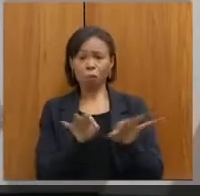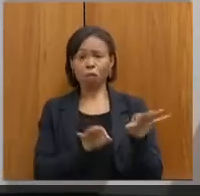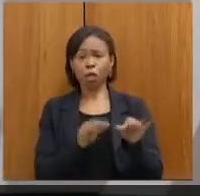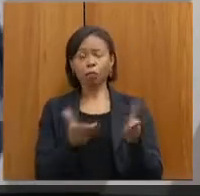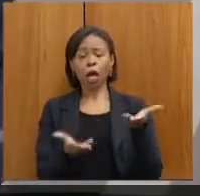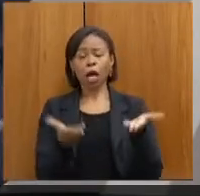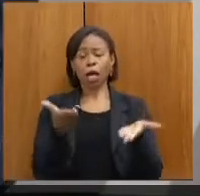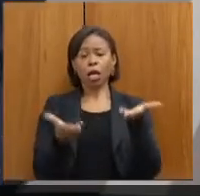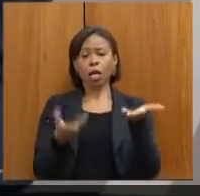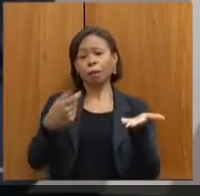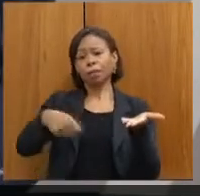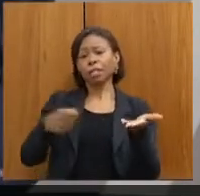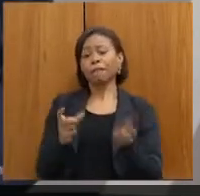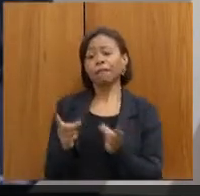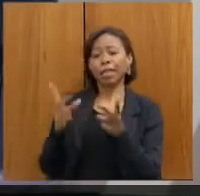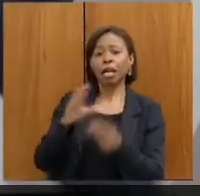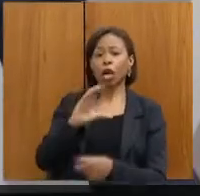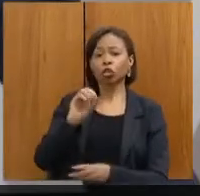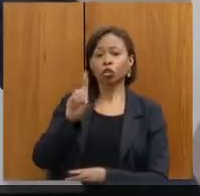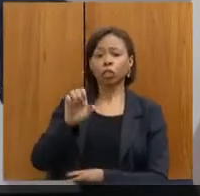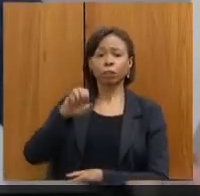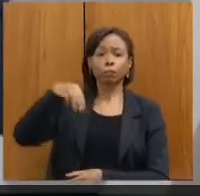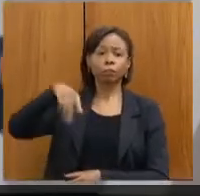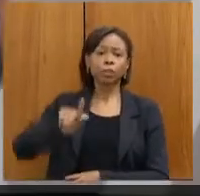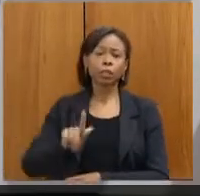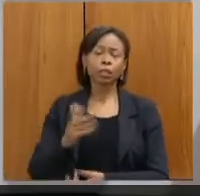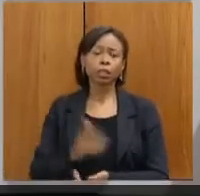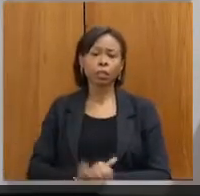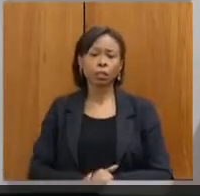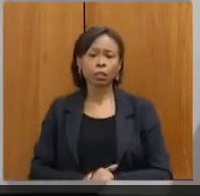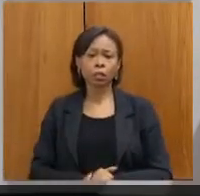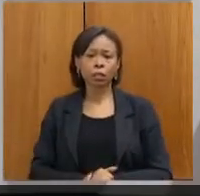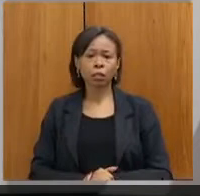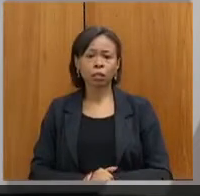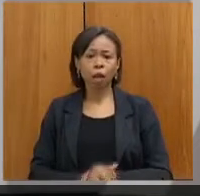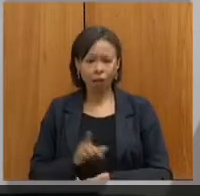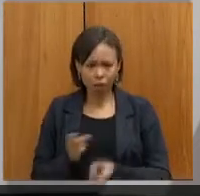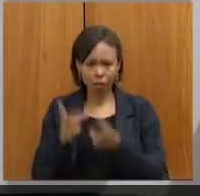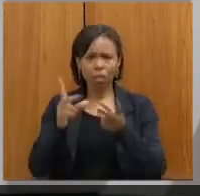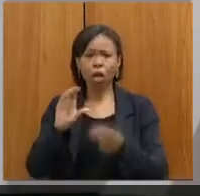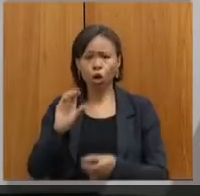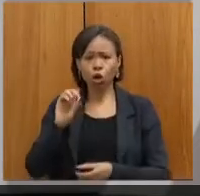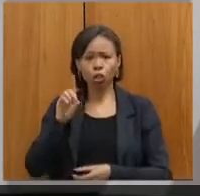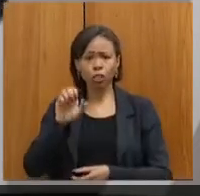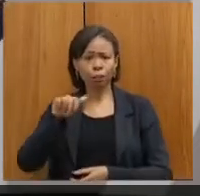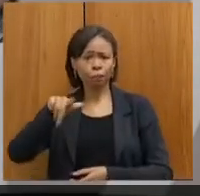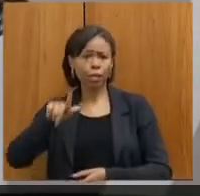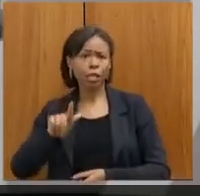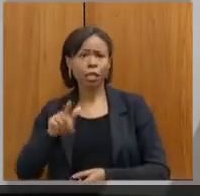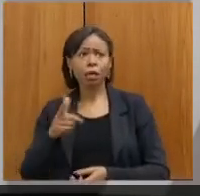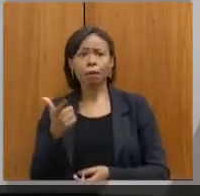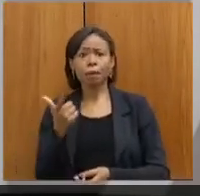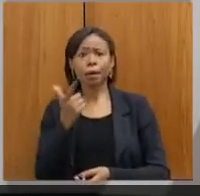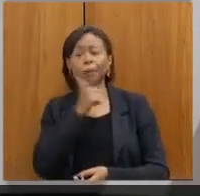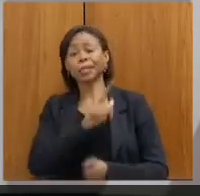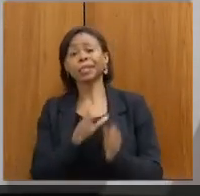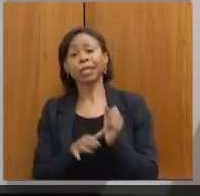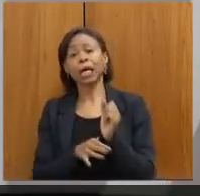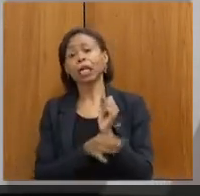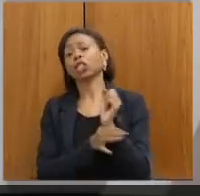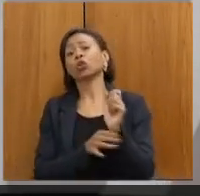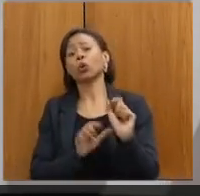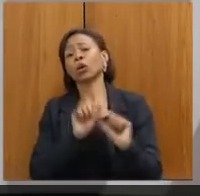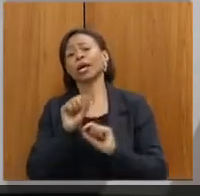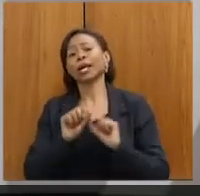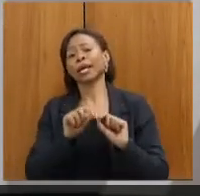equilíbrio do plano tem que vender a codemig então se a e tem que vender codemig para garantir Deputado a Bia e